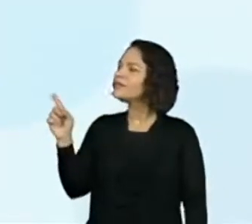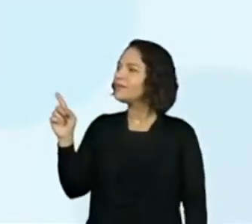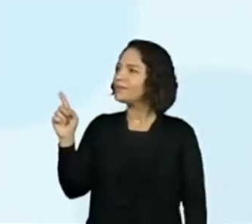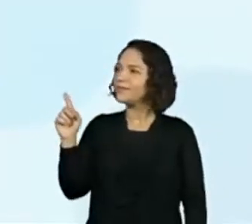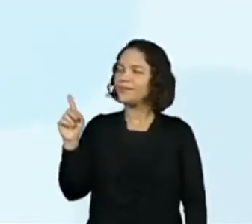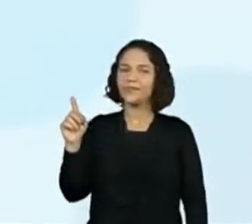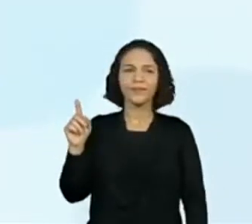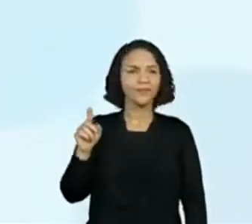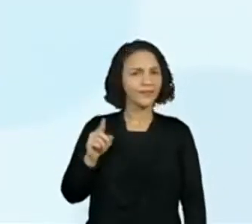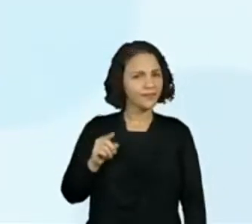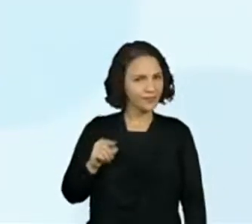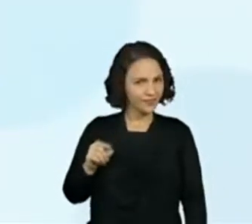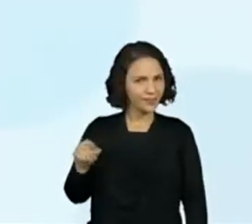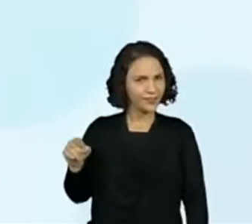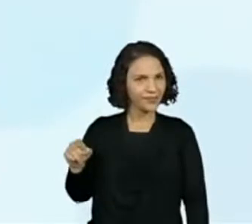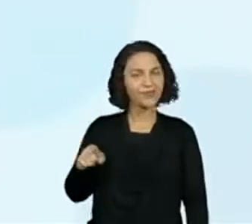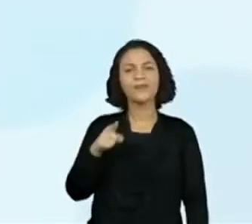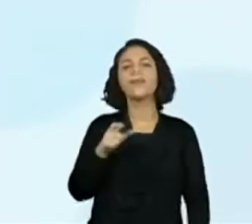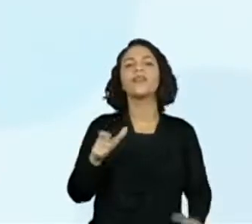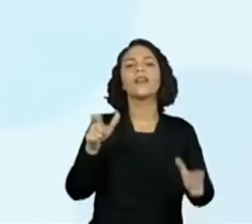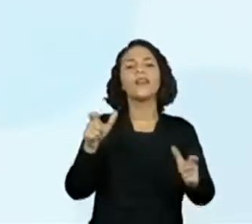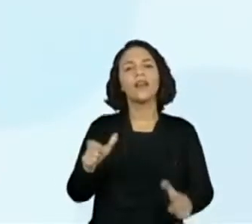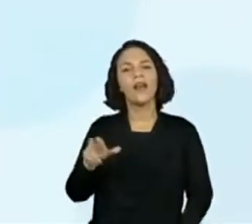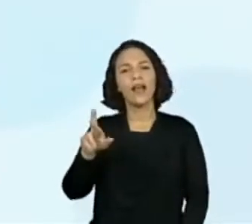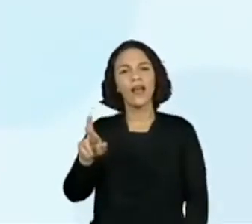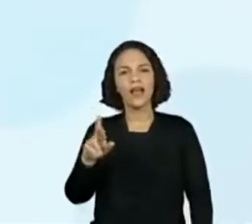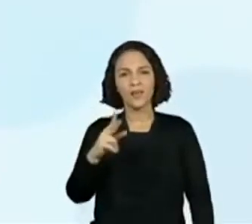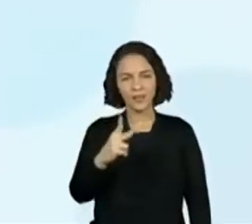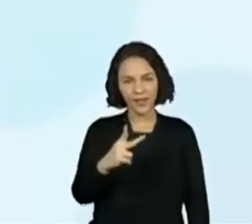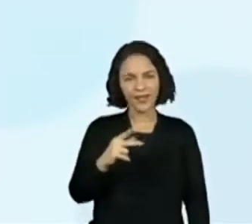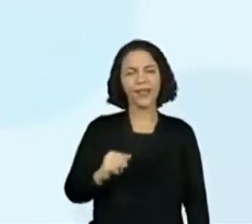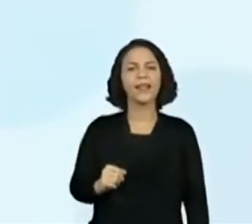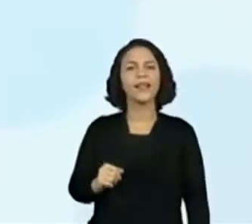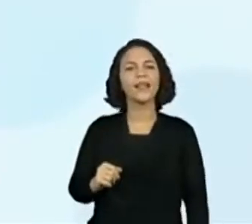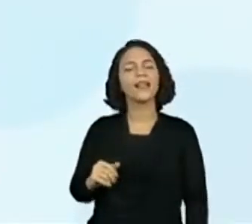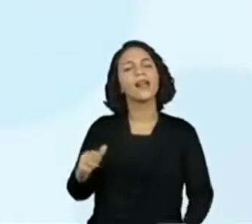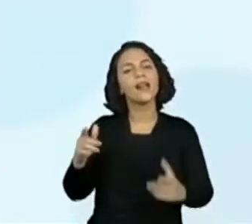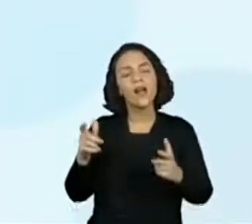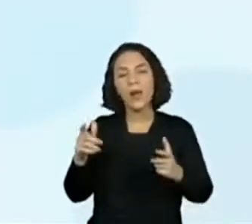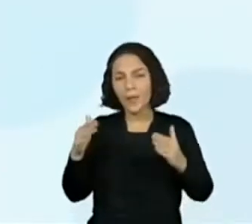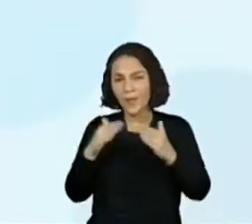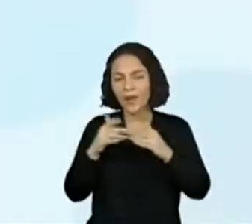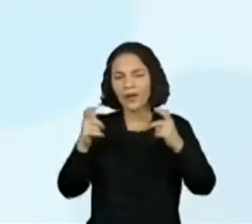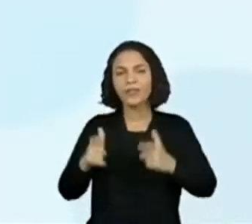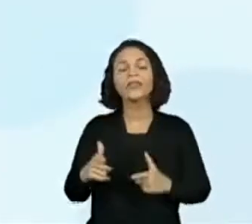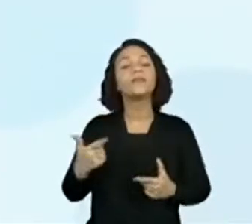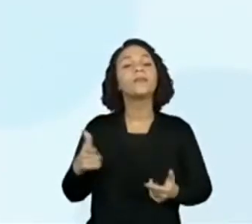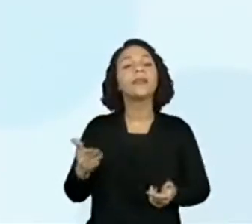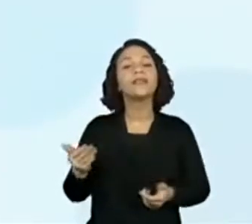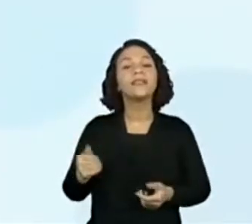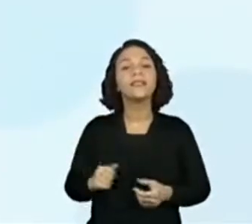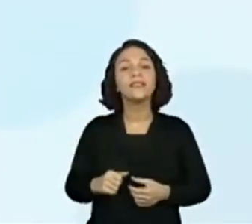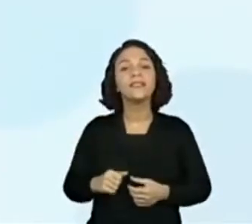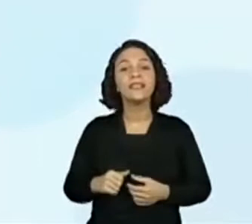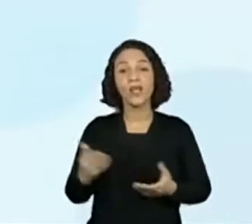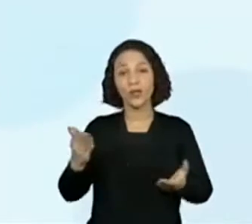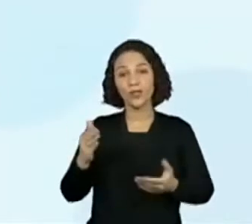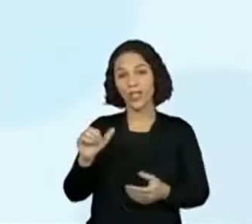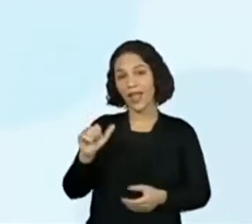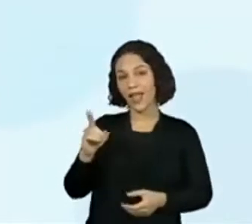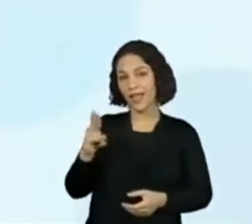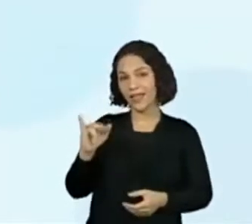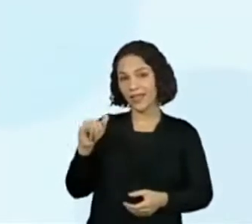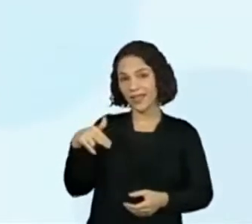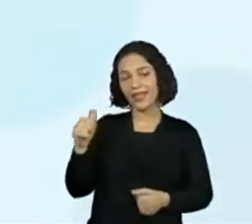eu peço, elas estão colocando Ribeirão Pires, hoje a gente nem olhou ali, né? Não. Ribeirão, o que mais? Hoje é aniversário da professora Adriana, ela